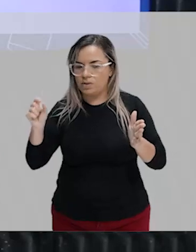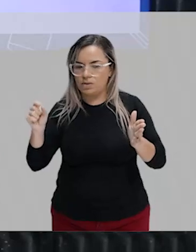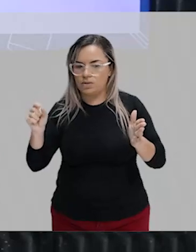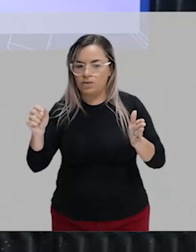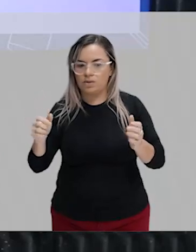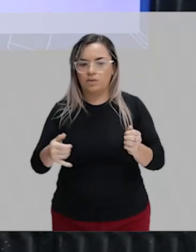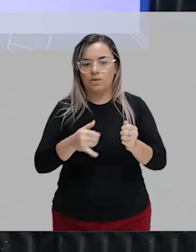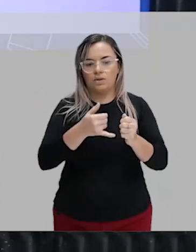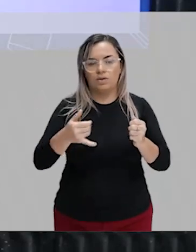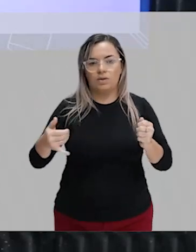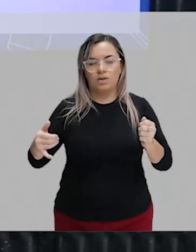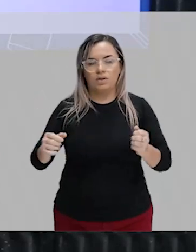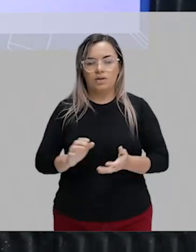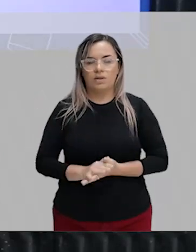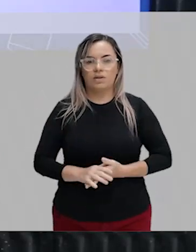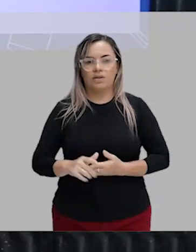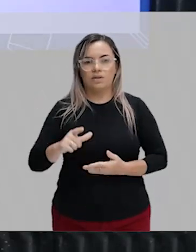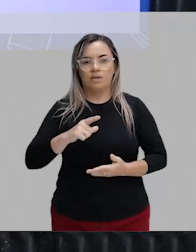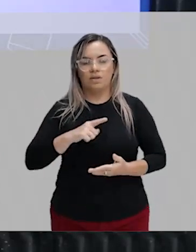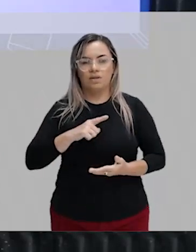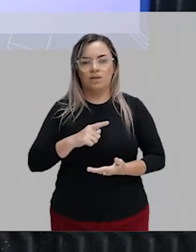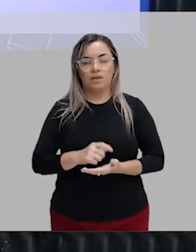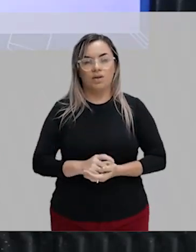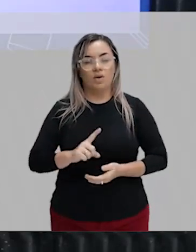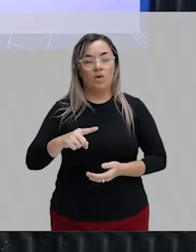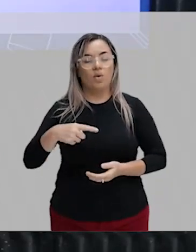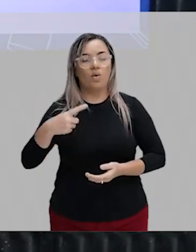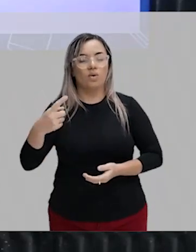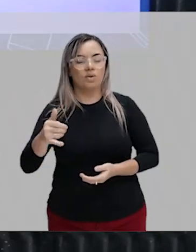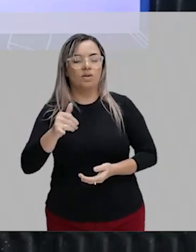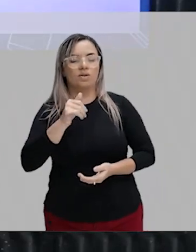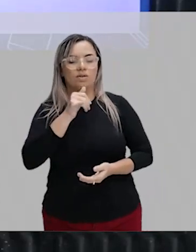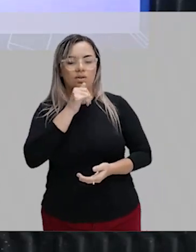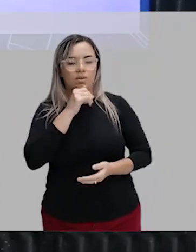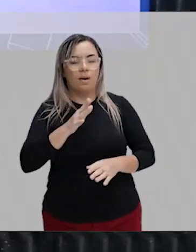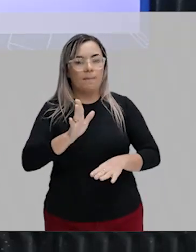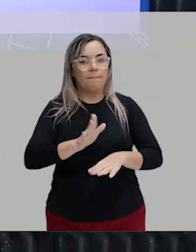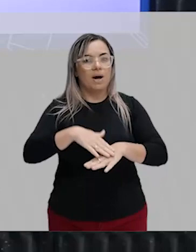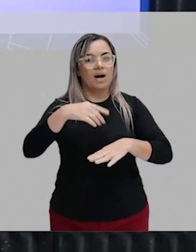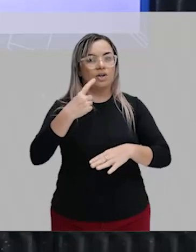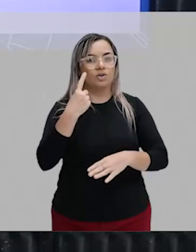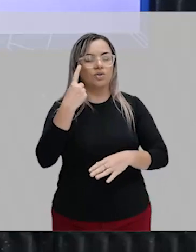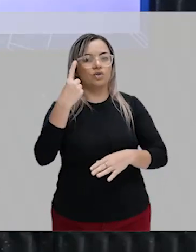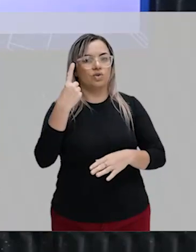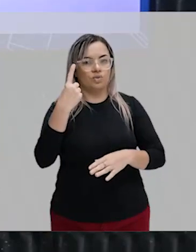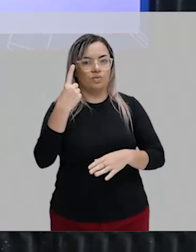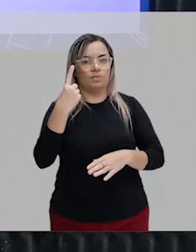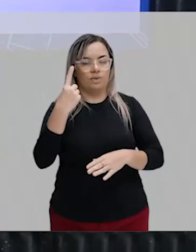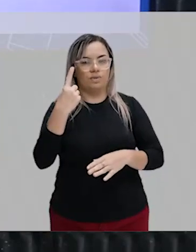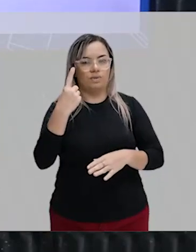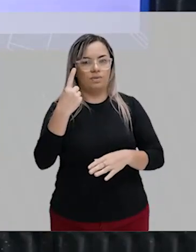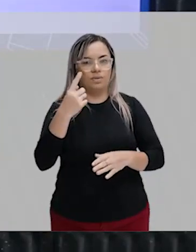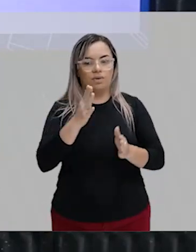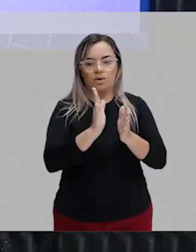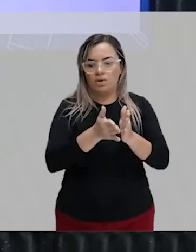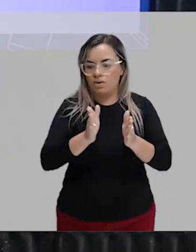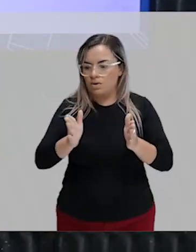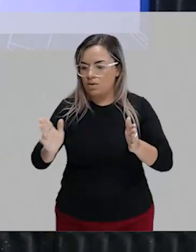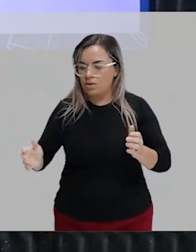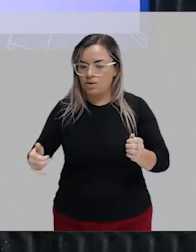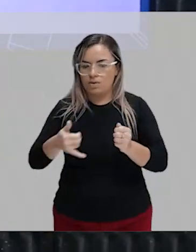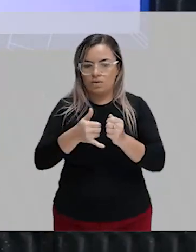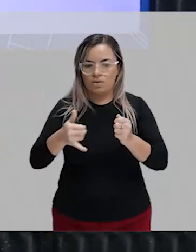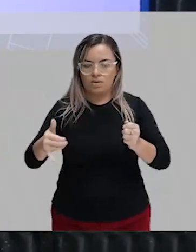proteínas que podem ter mais de uma sequência de aminoácido. Por exemplo, a hemoglobina. A hemoglobina ela